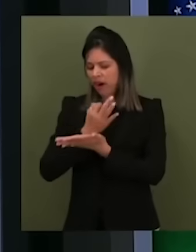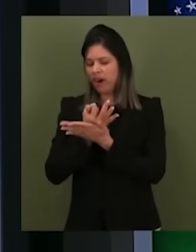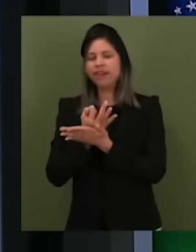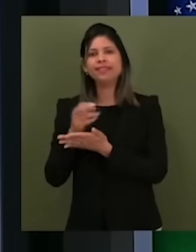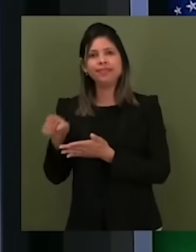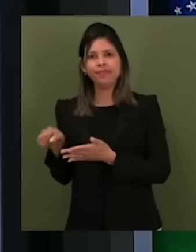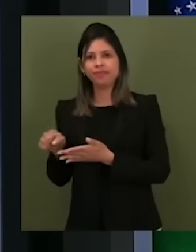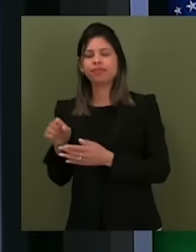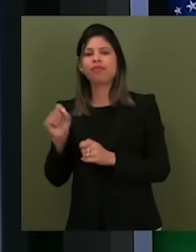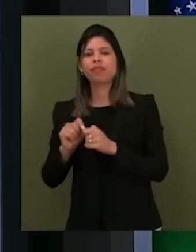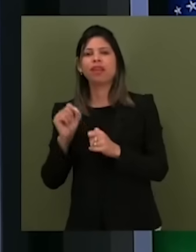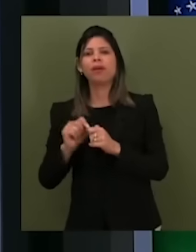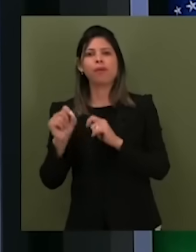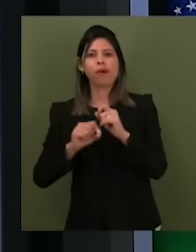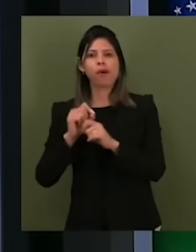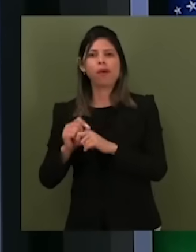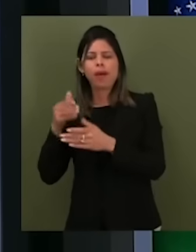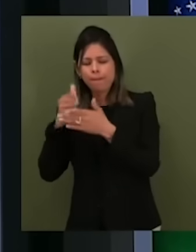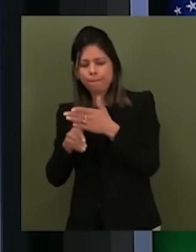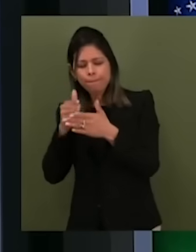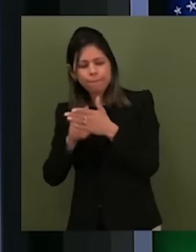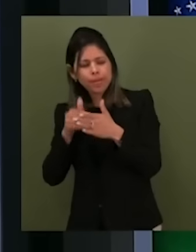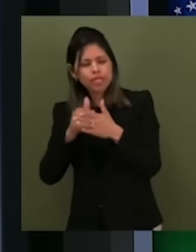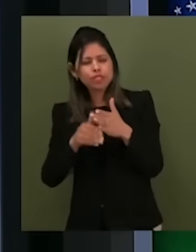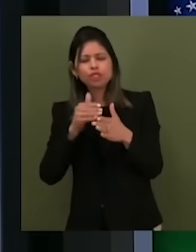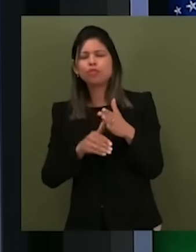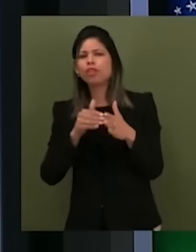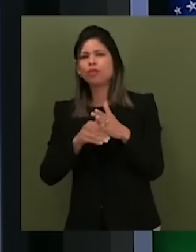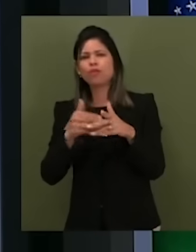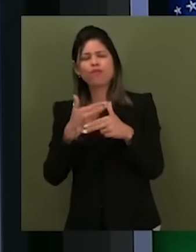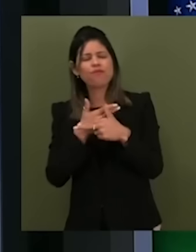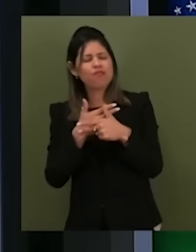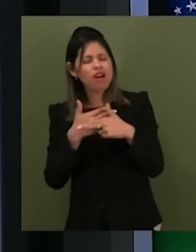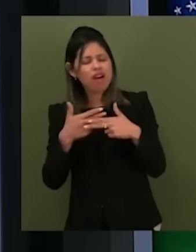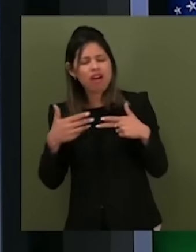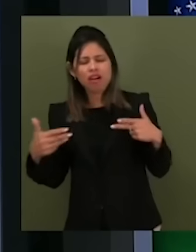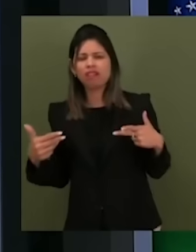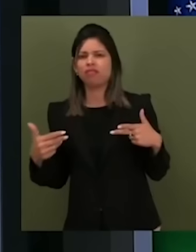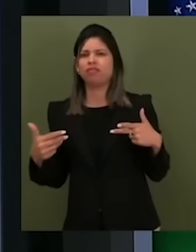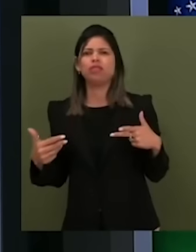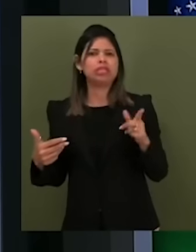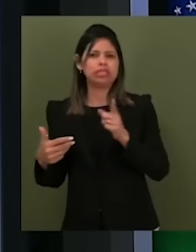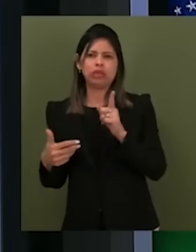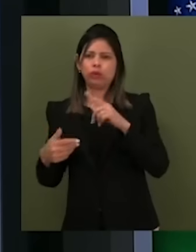vai produzir o impedimento que milhares não chorem pela primeira